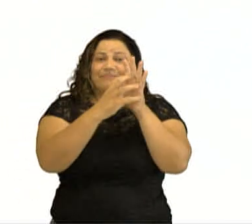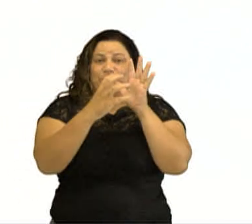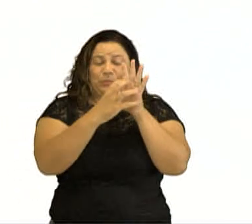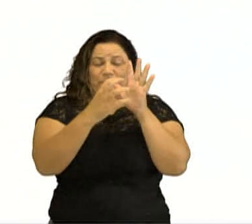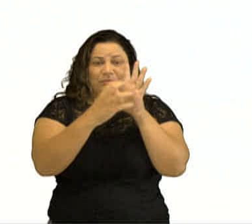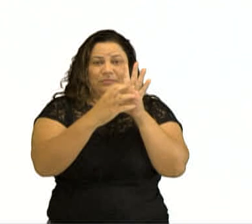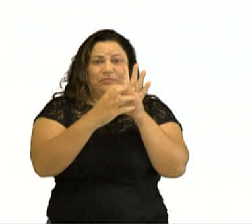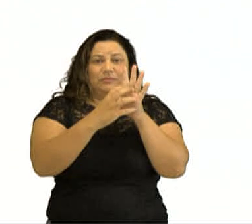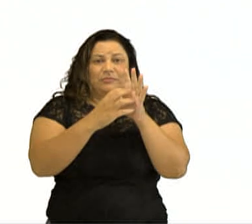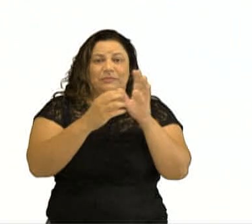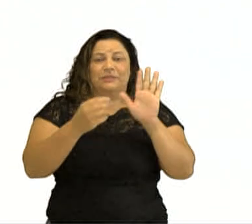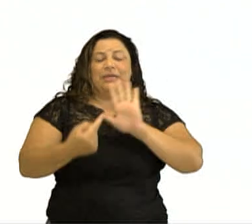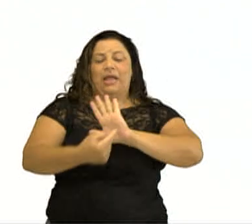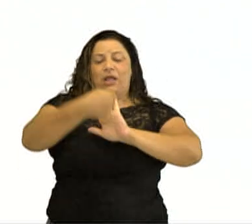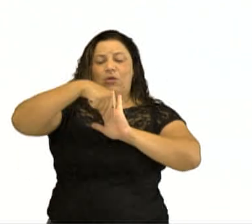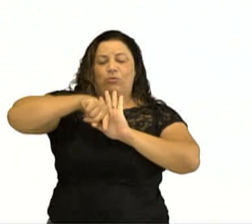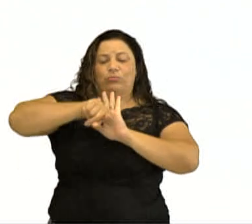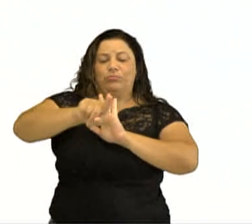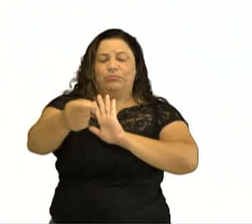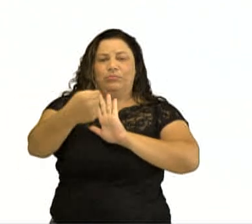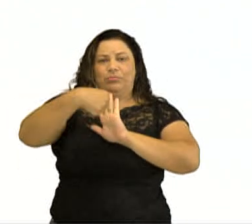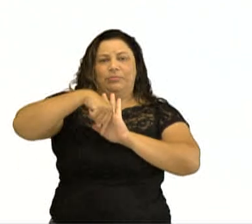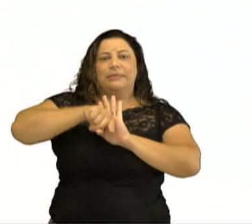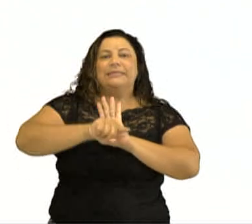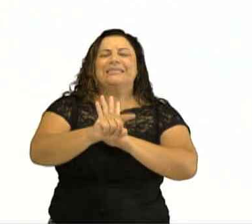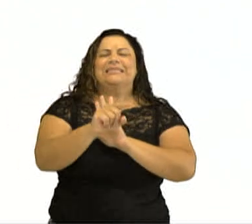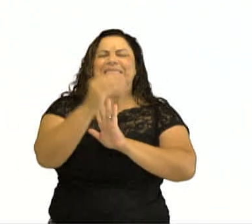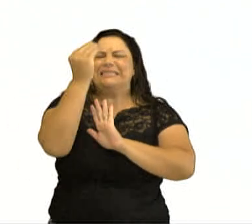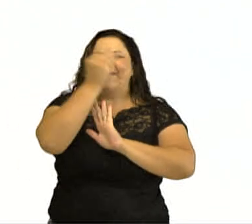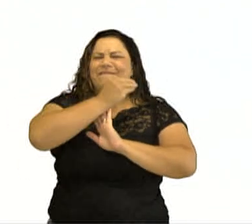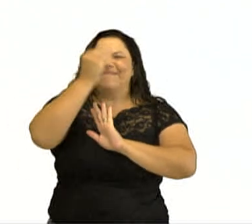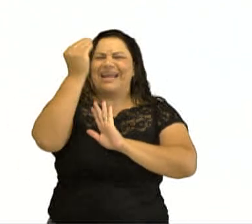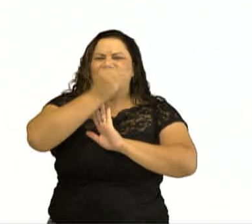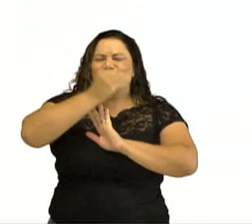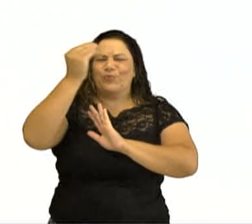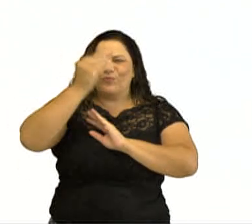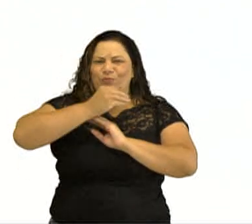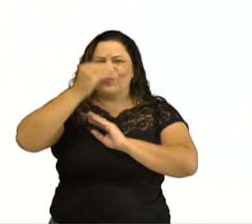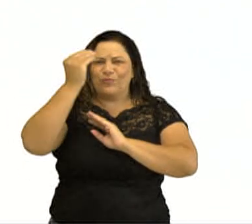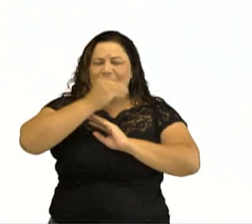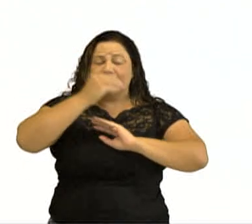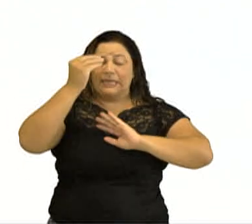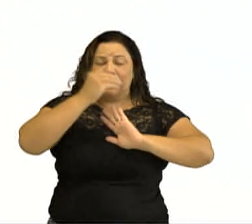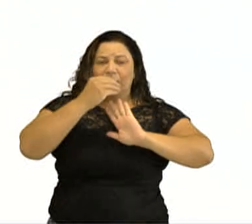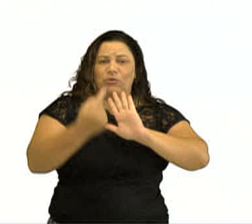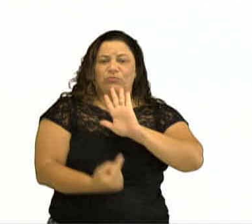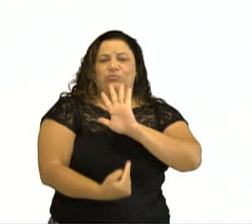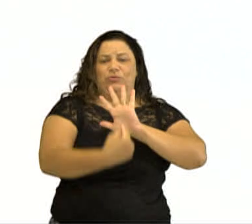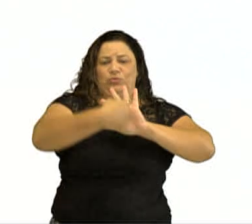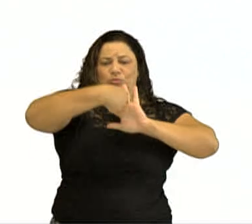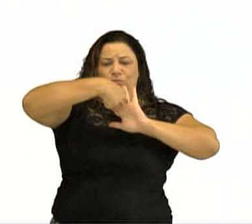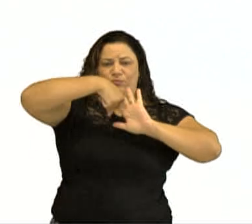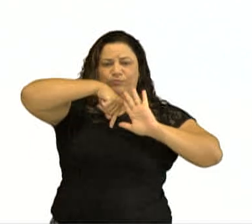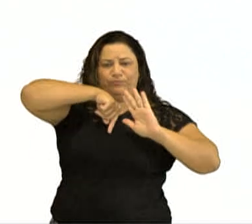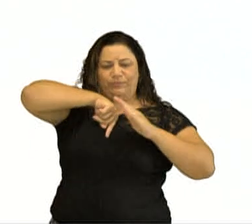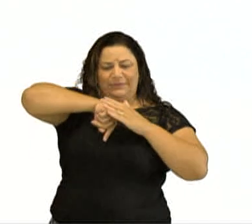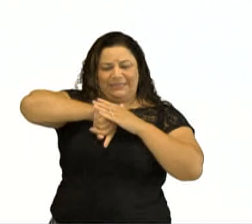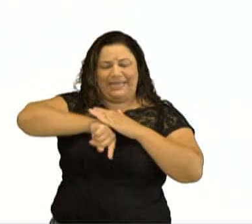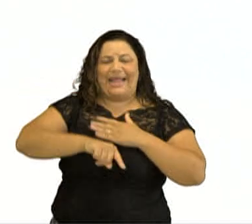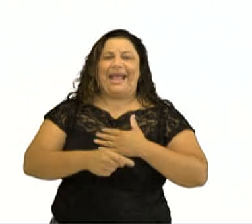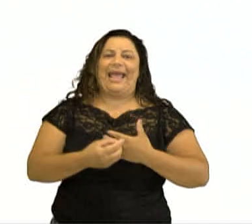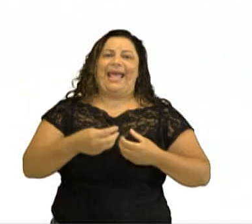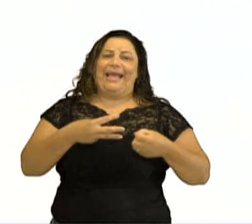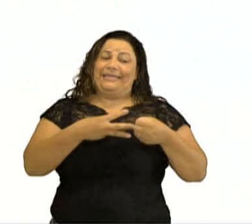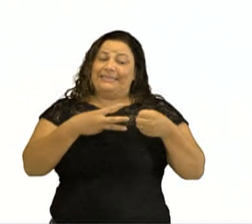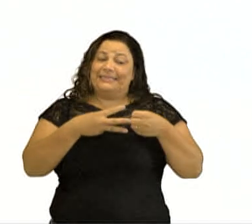que o sistema imunológico da pessoa fica enfraquecido. Então esse vírus, ele faz um bloqueio lá no seu DNA, nas suas células